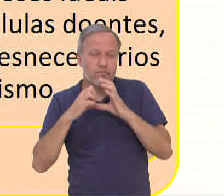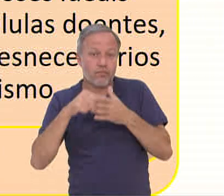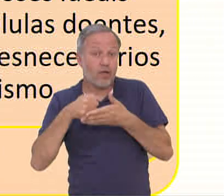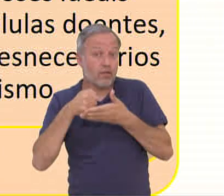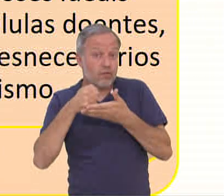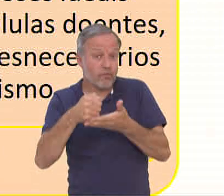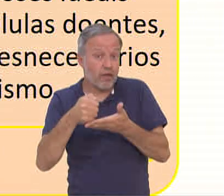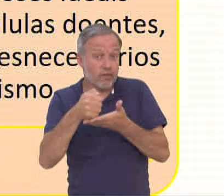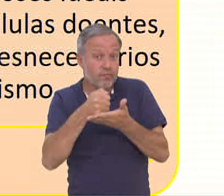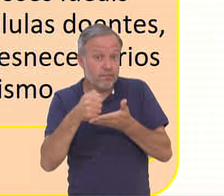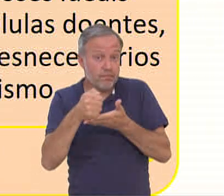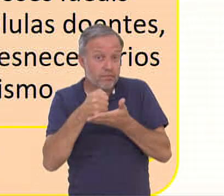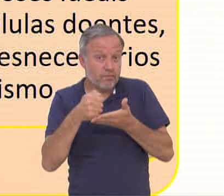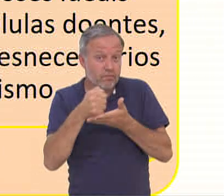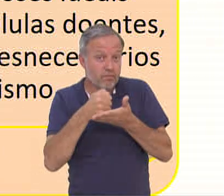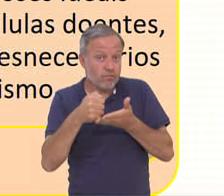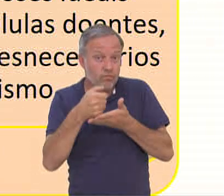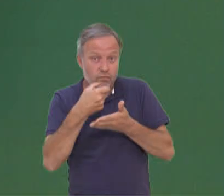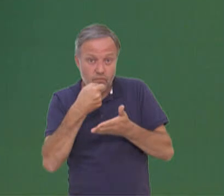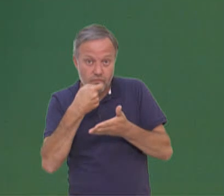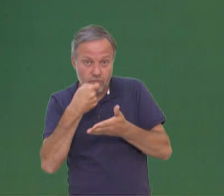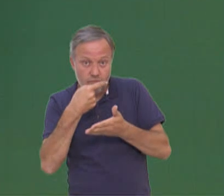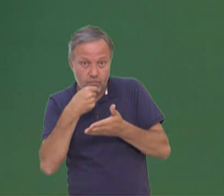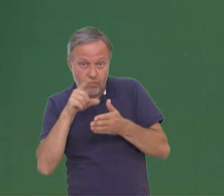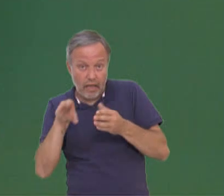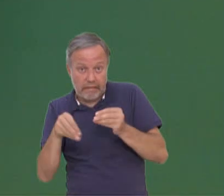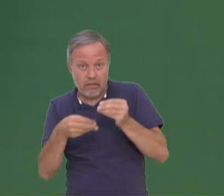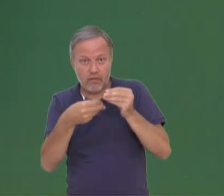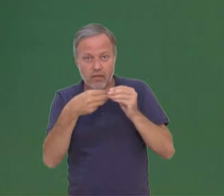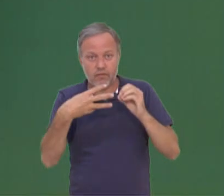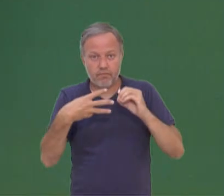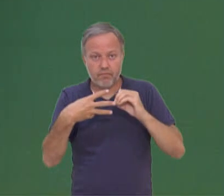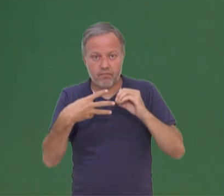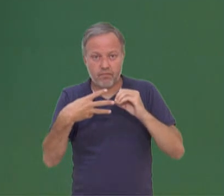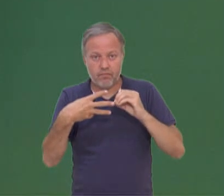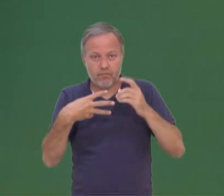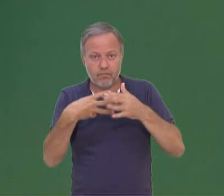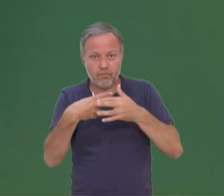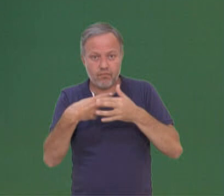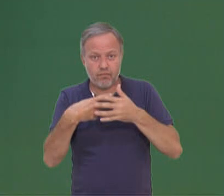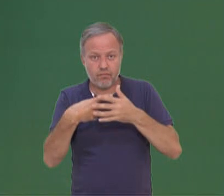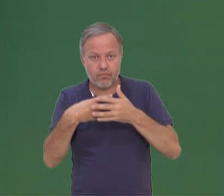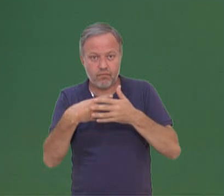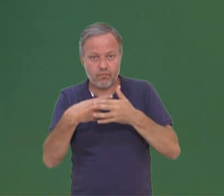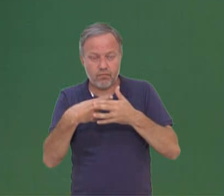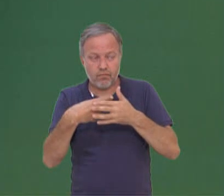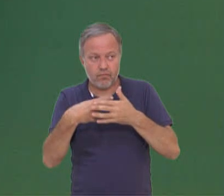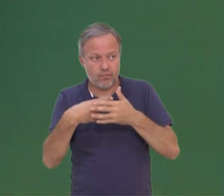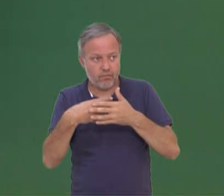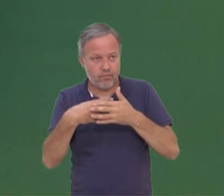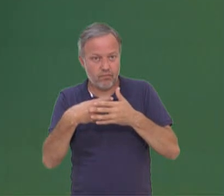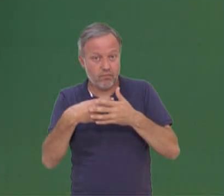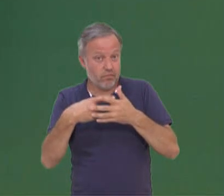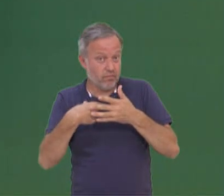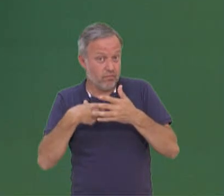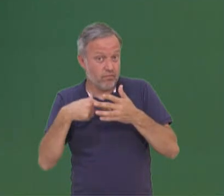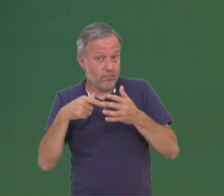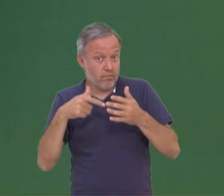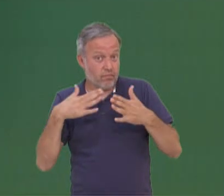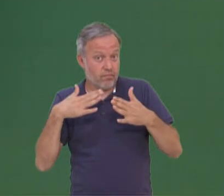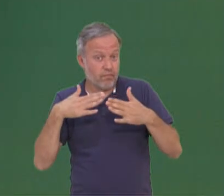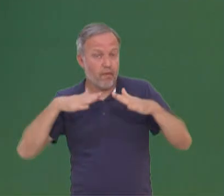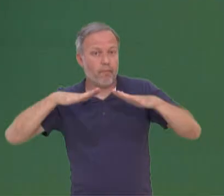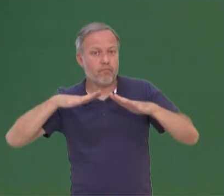em doses ideais diretamente às células doentes, evitando danos desnecessários aos